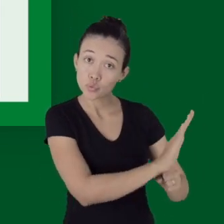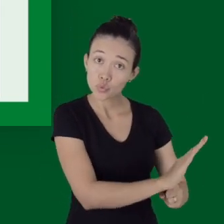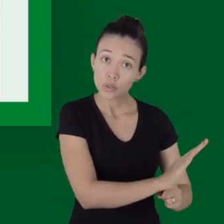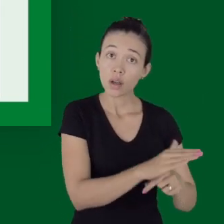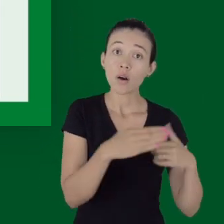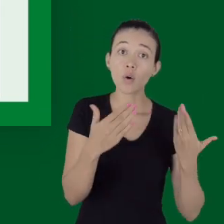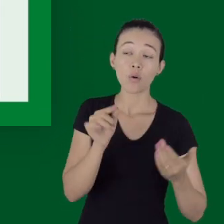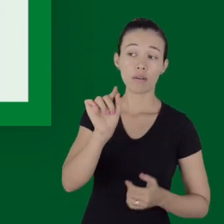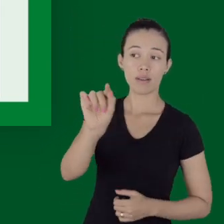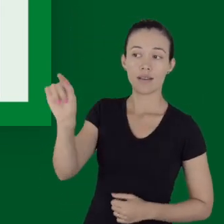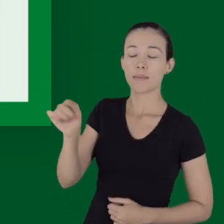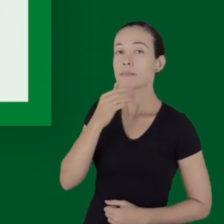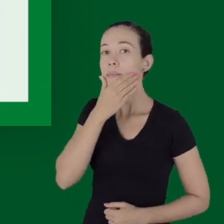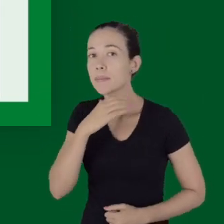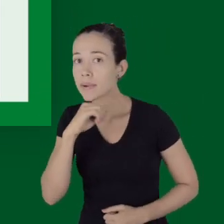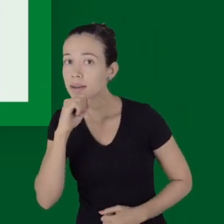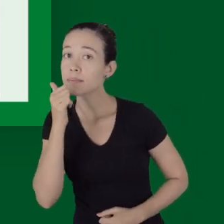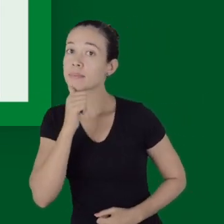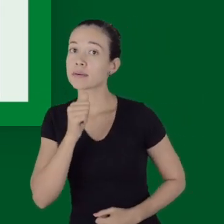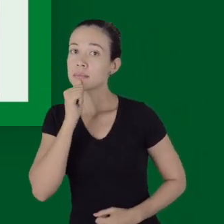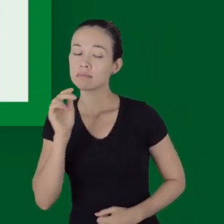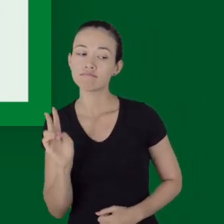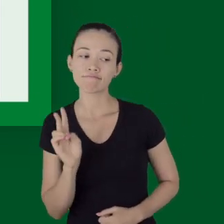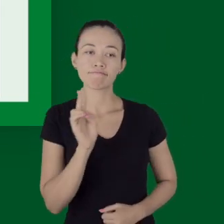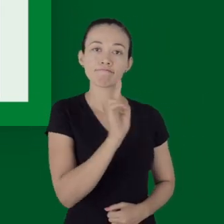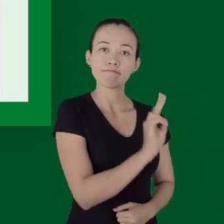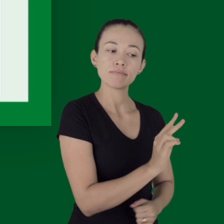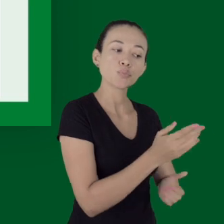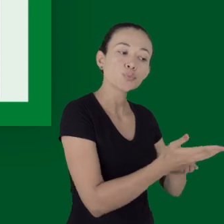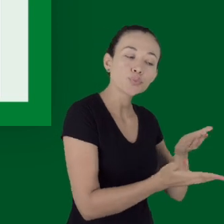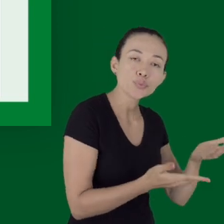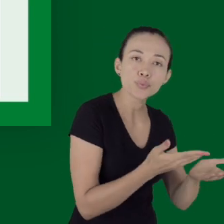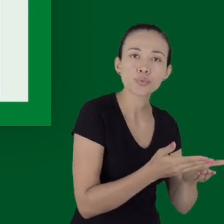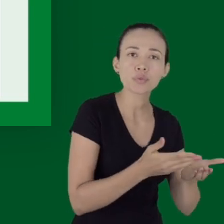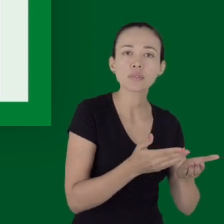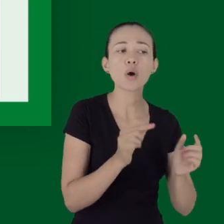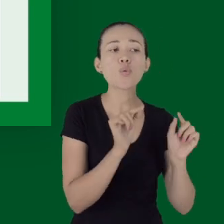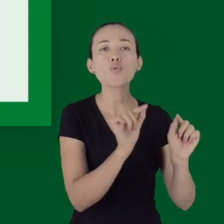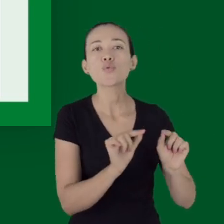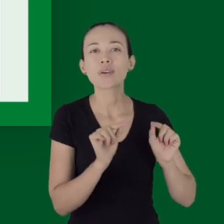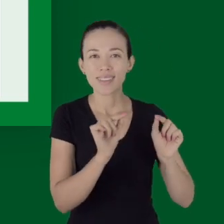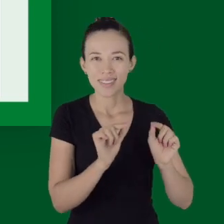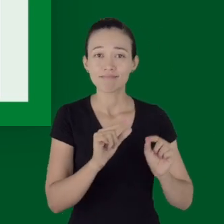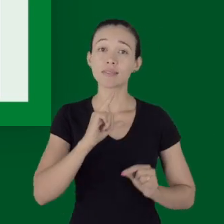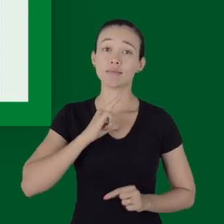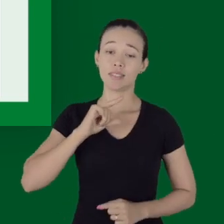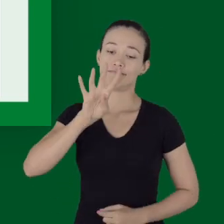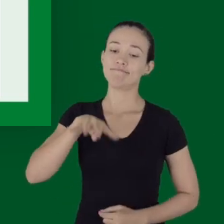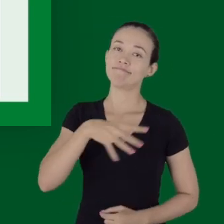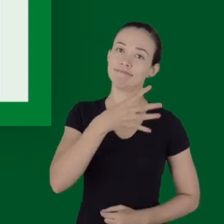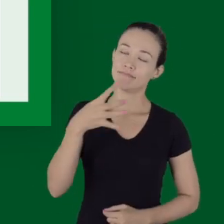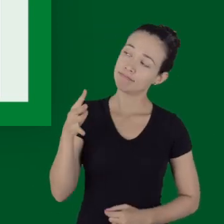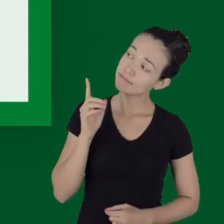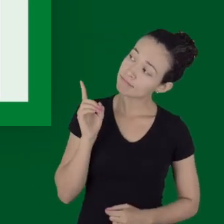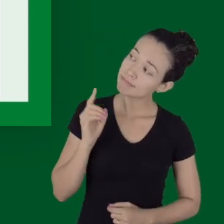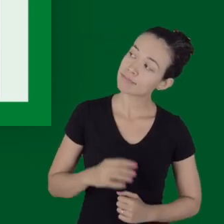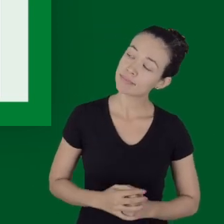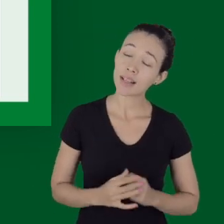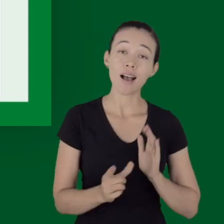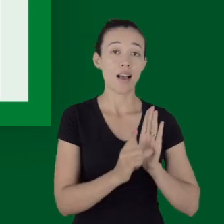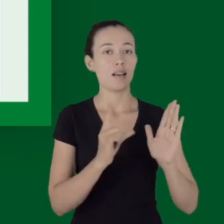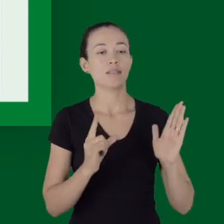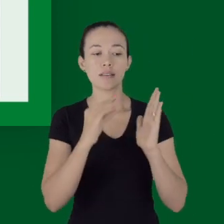essa é a parte mais importante aqui dessa pactuação do tratamento do diabetes.